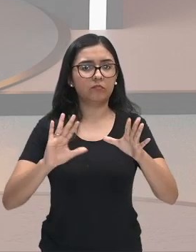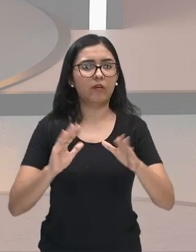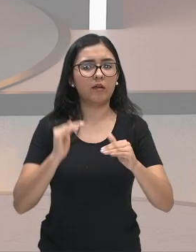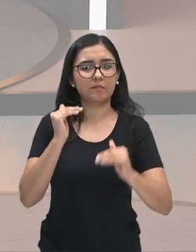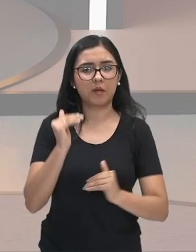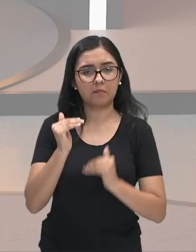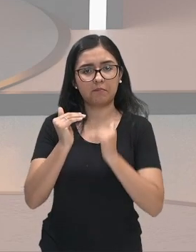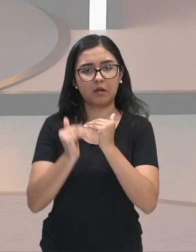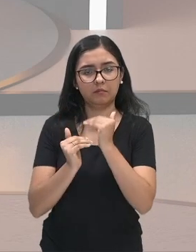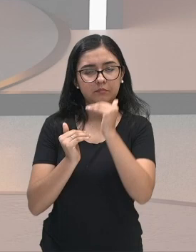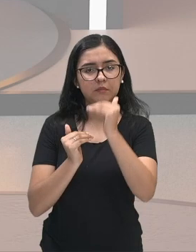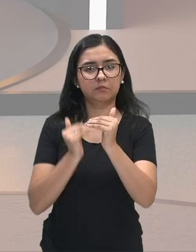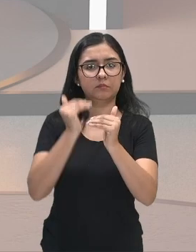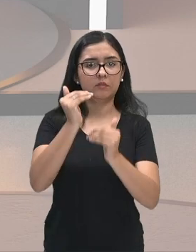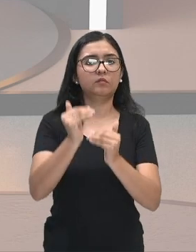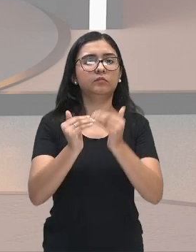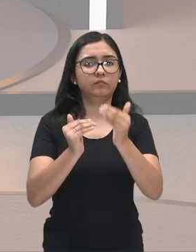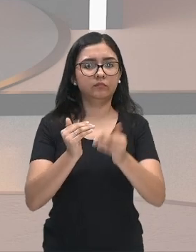vai criando